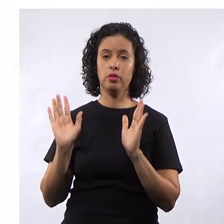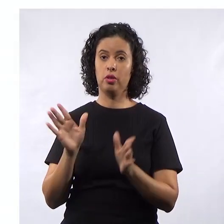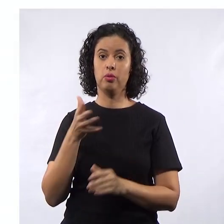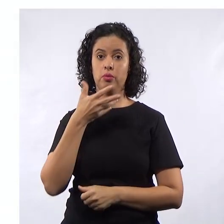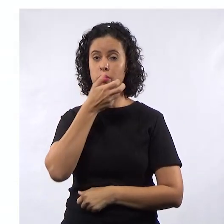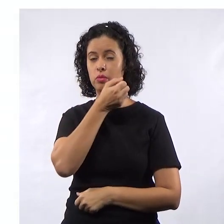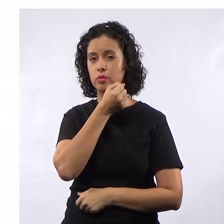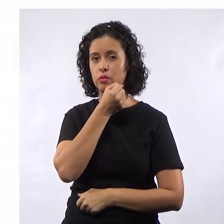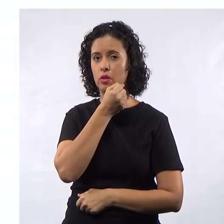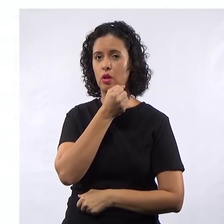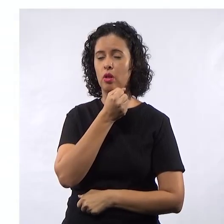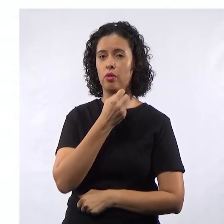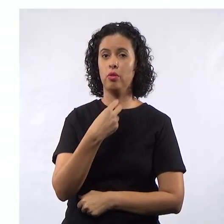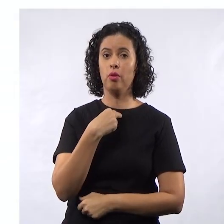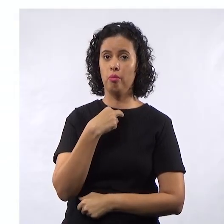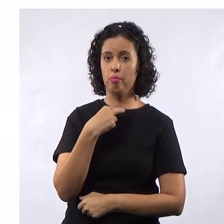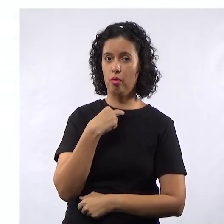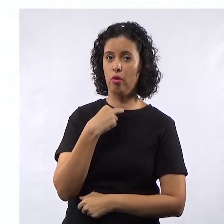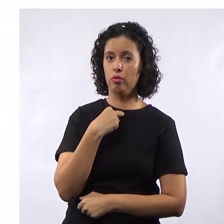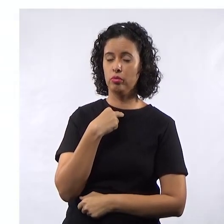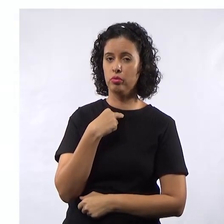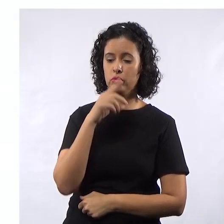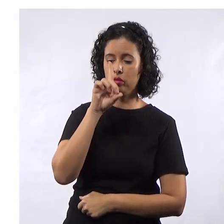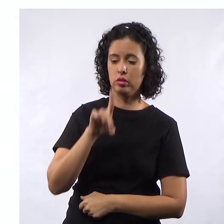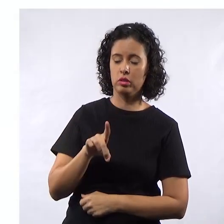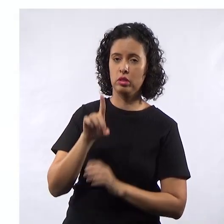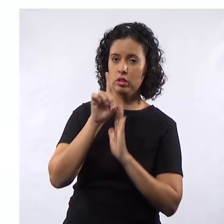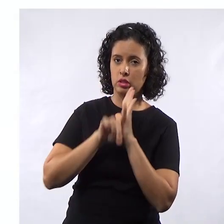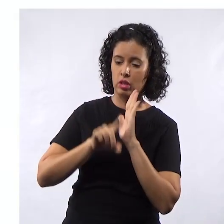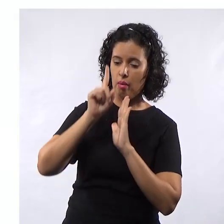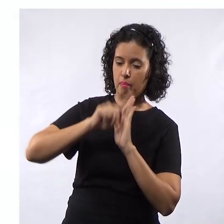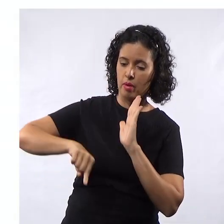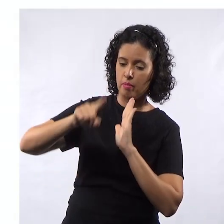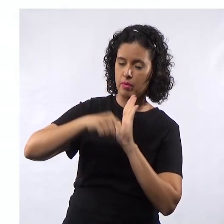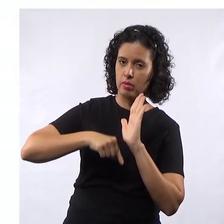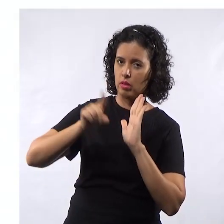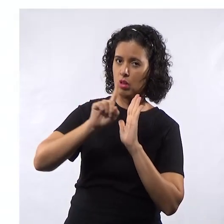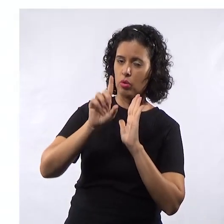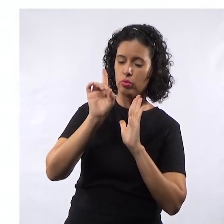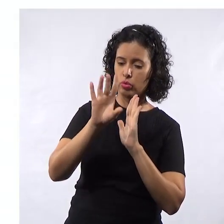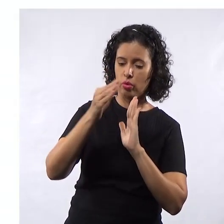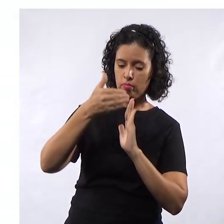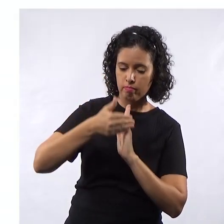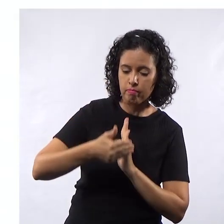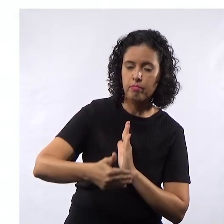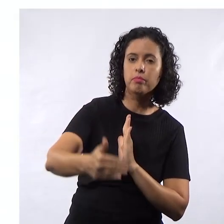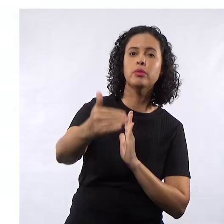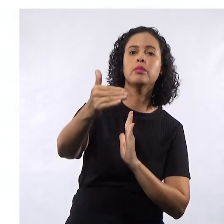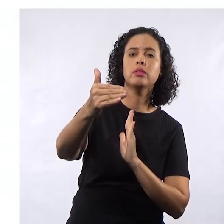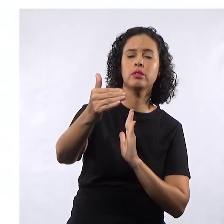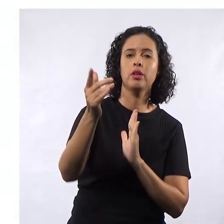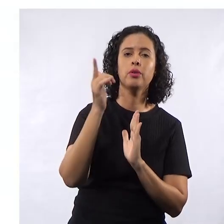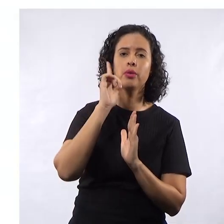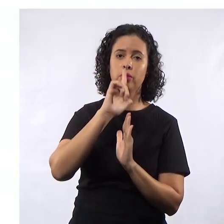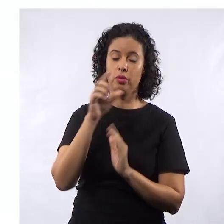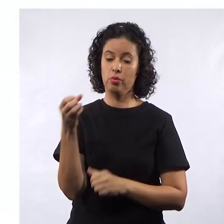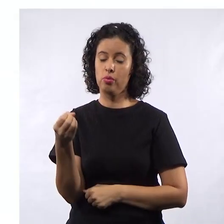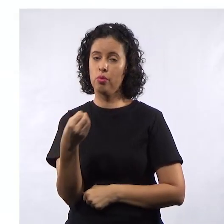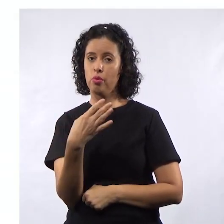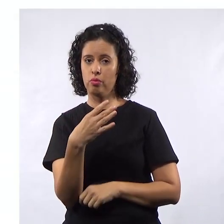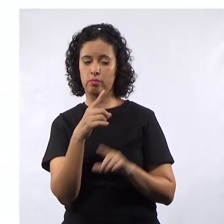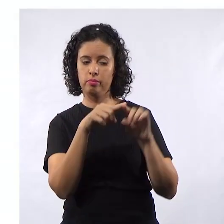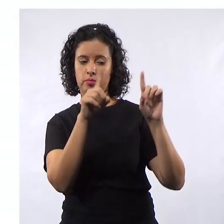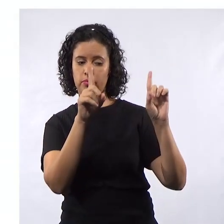conquistado esse direito, ele não vai poder mexer, porque é um direito adquirido, ele vai poder, dali para frente, alcançar